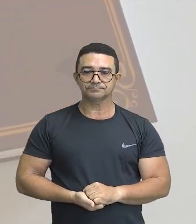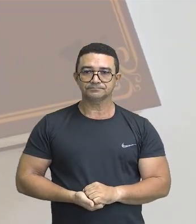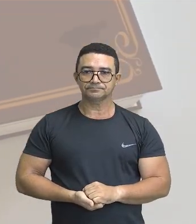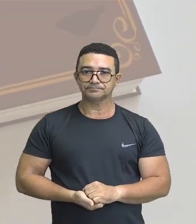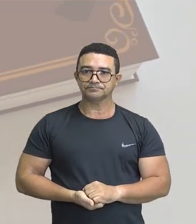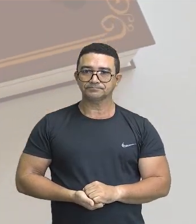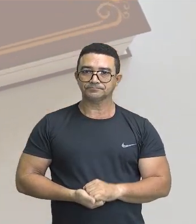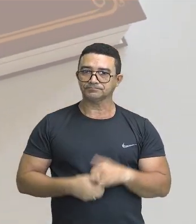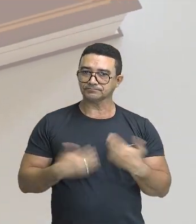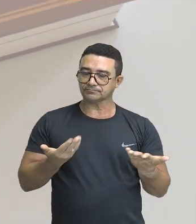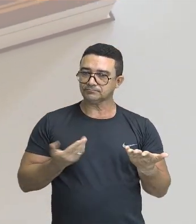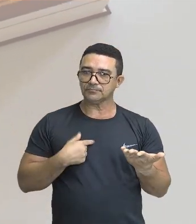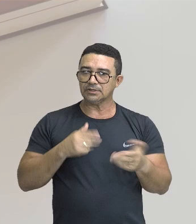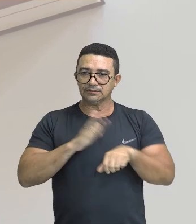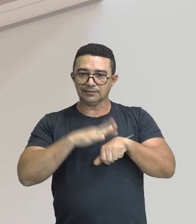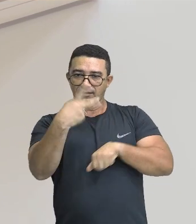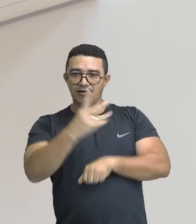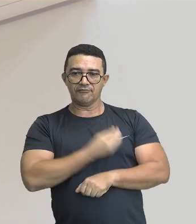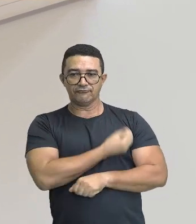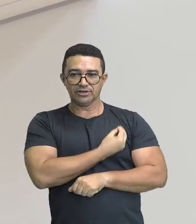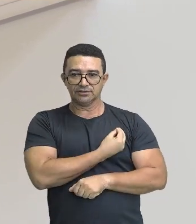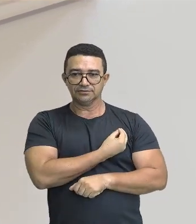Moscovici. Dados biográficos.